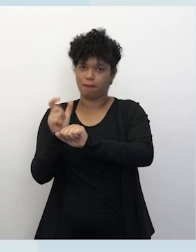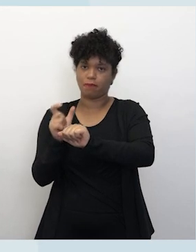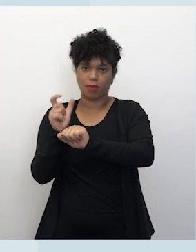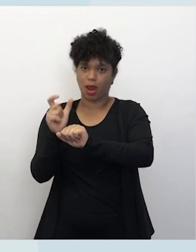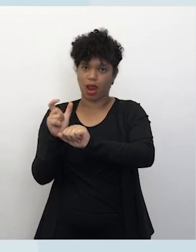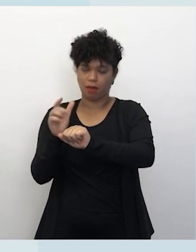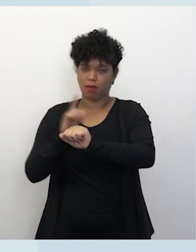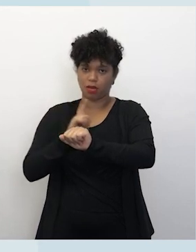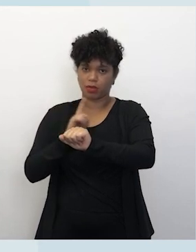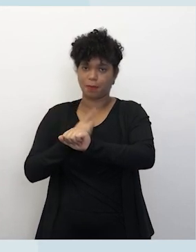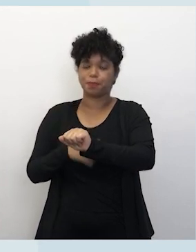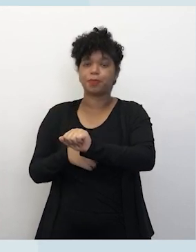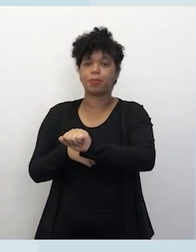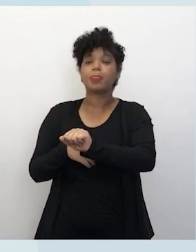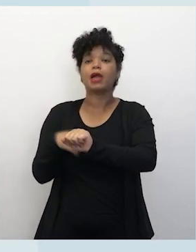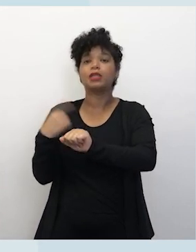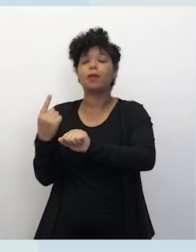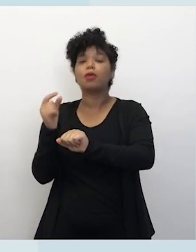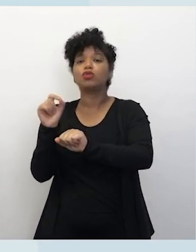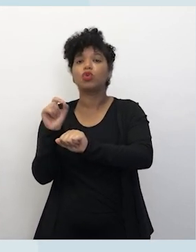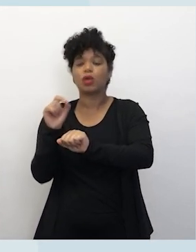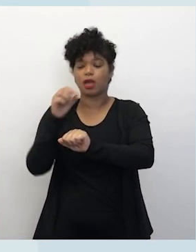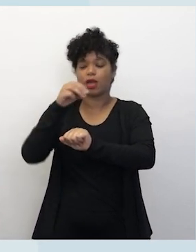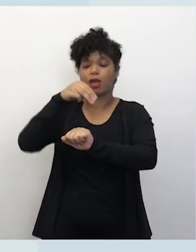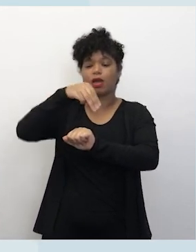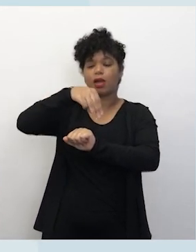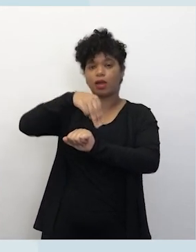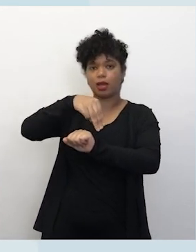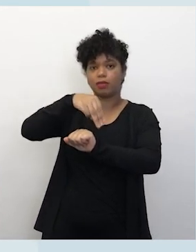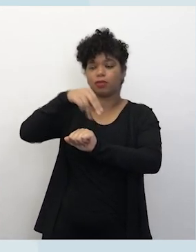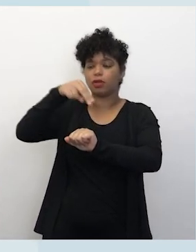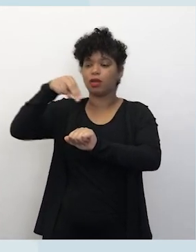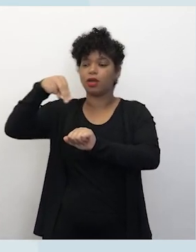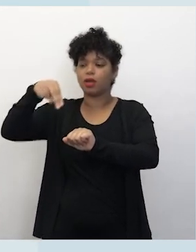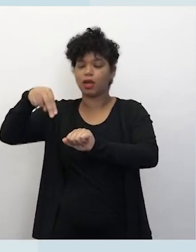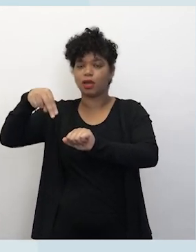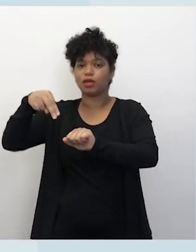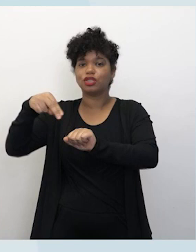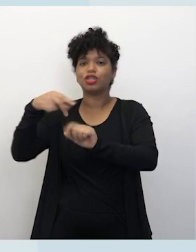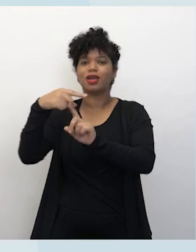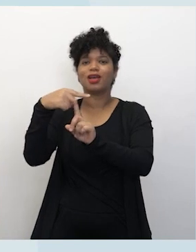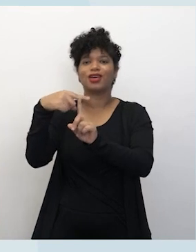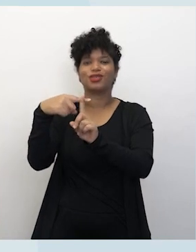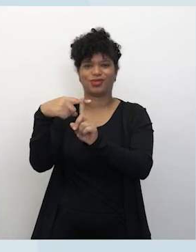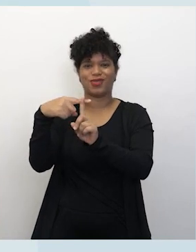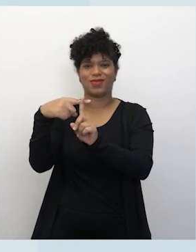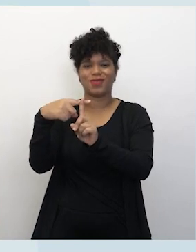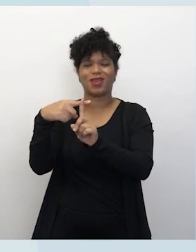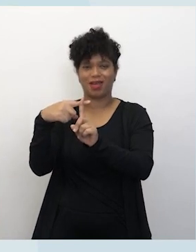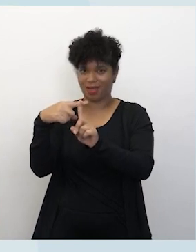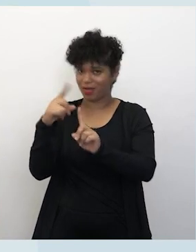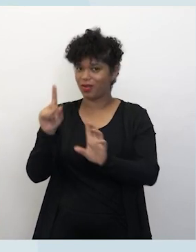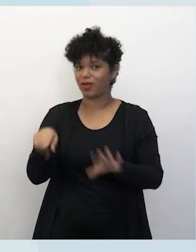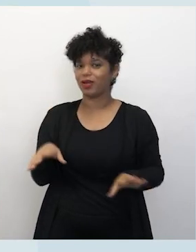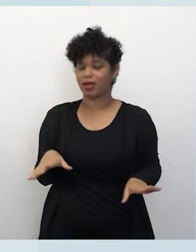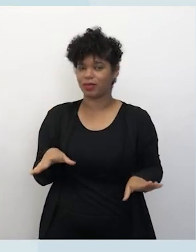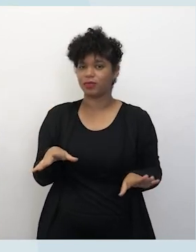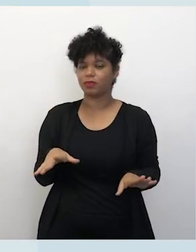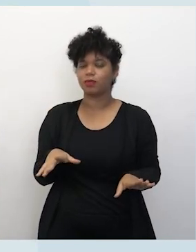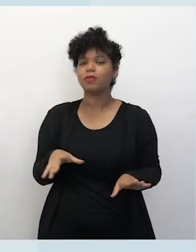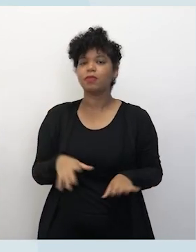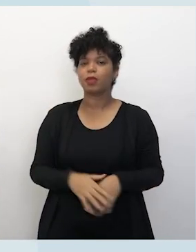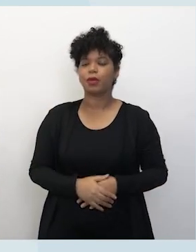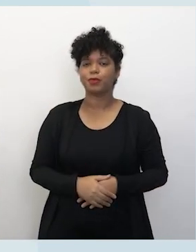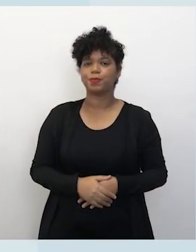mesmo pensamento, tá? Conserva-se a base e somam-se os expoentes. Então, é essa a